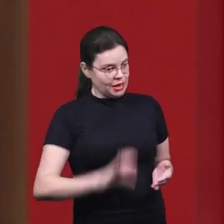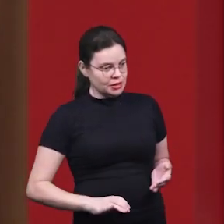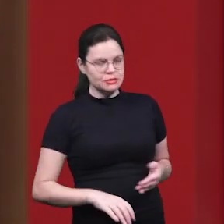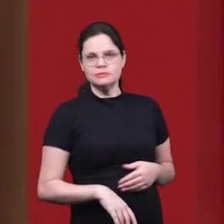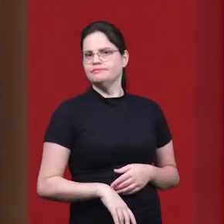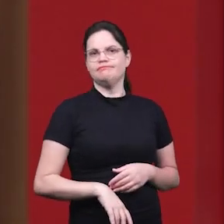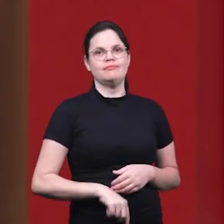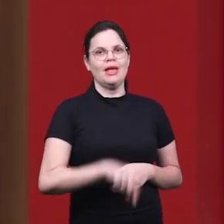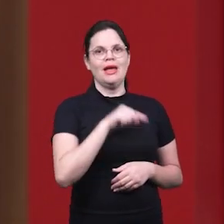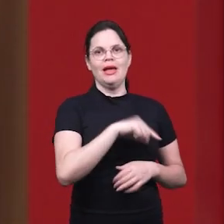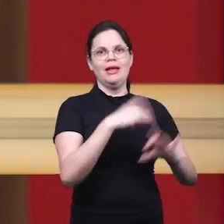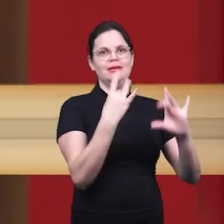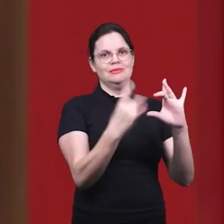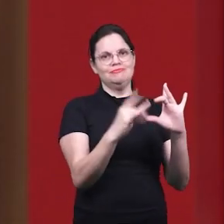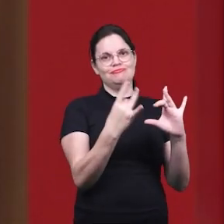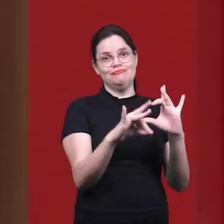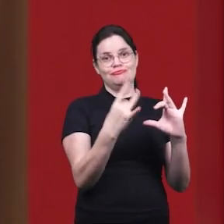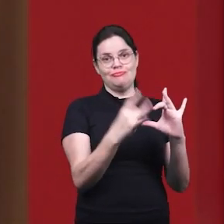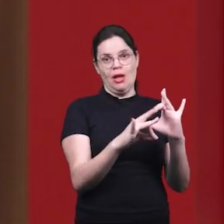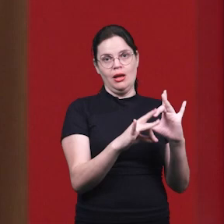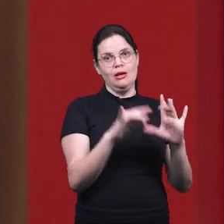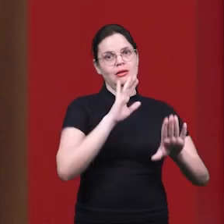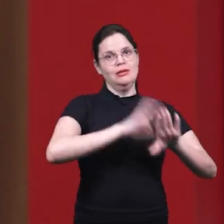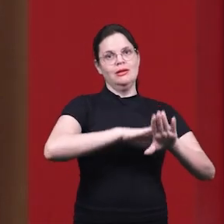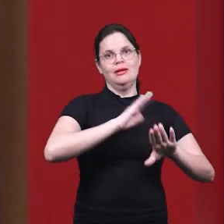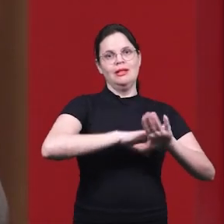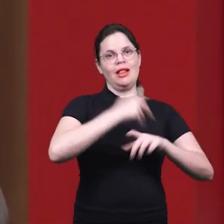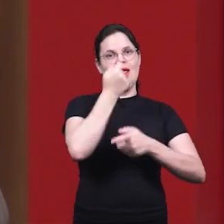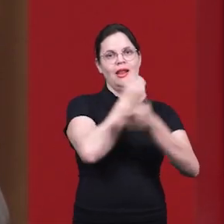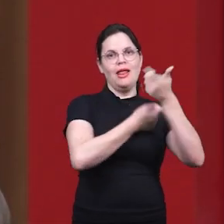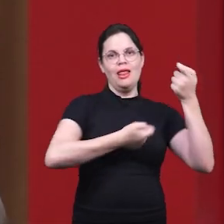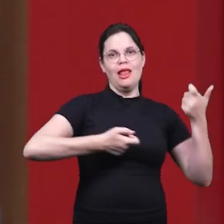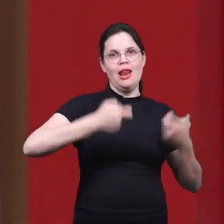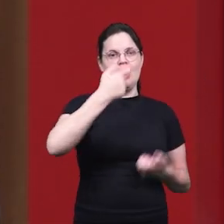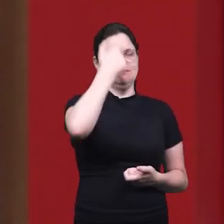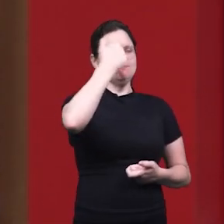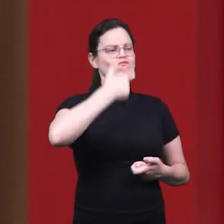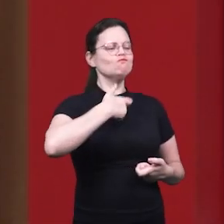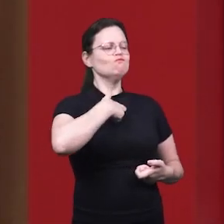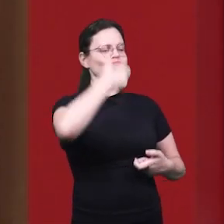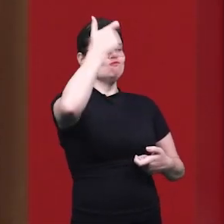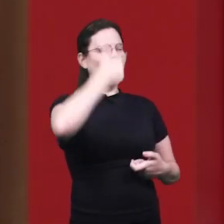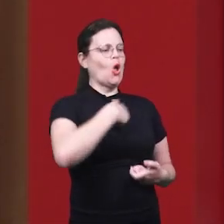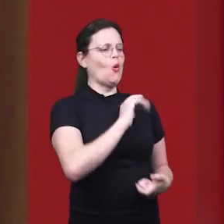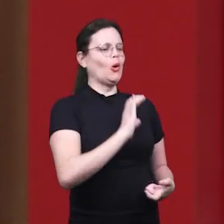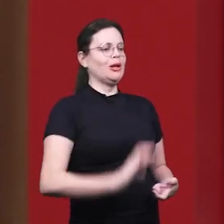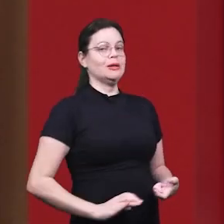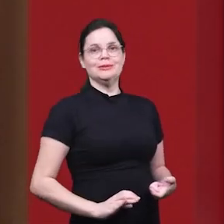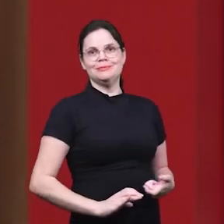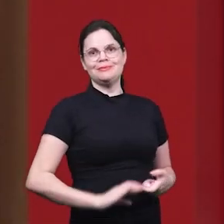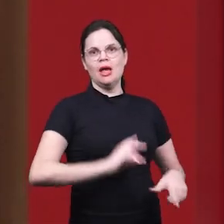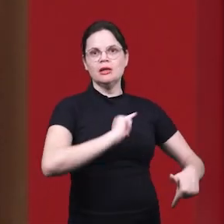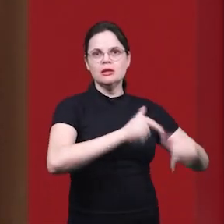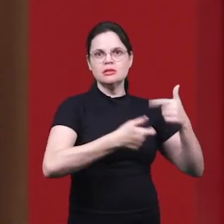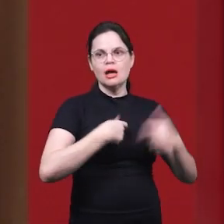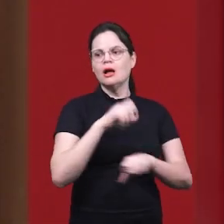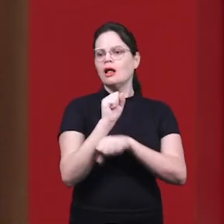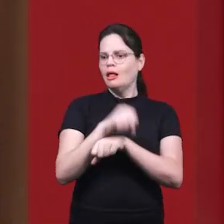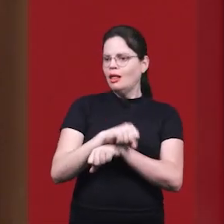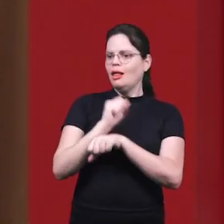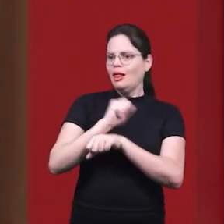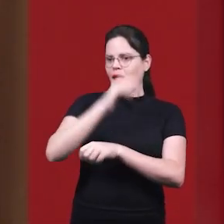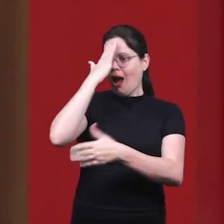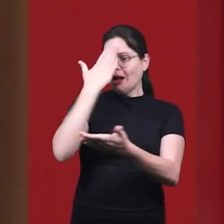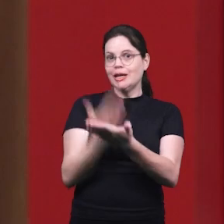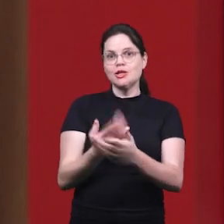é o anticristo ou o anti-Messias. No lugar de Cristo. Israel vai interpretá-lo como o Messias devido às grandes